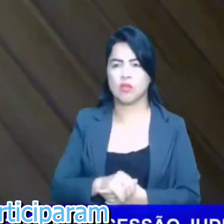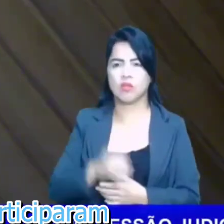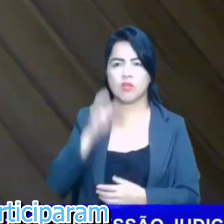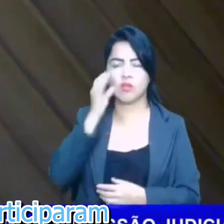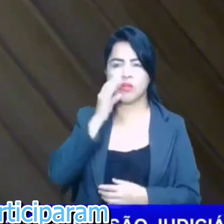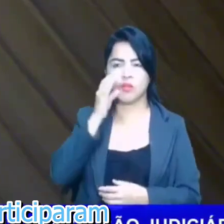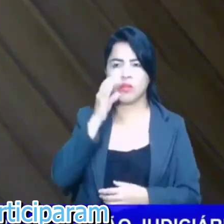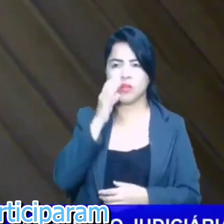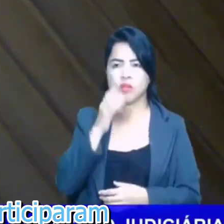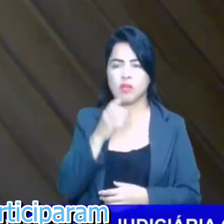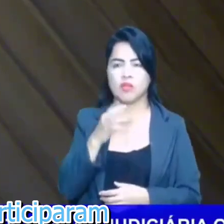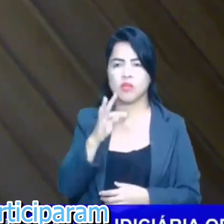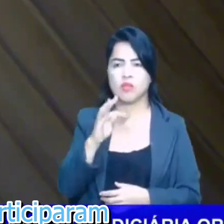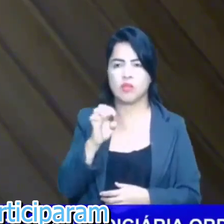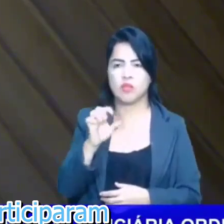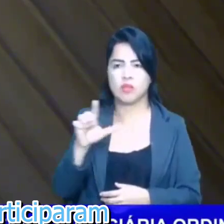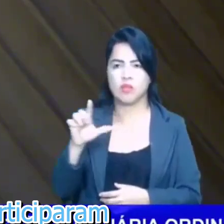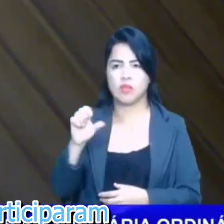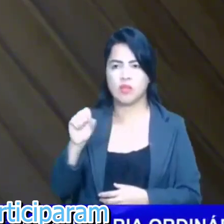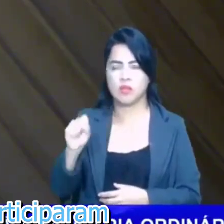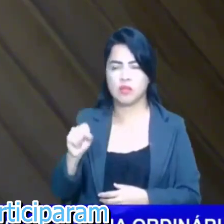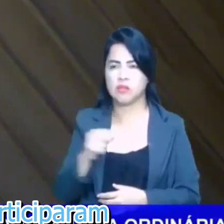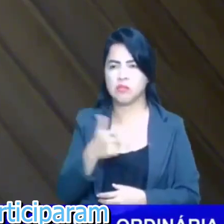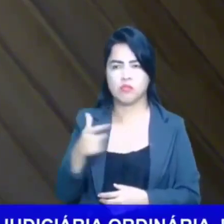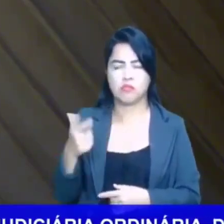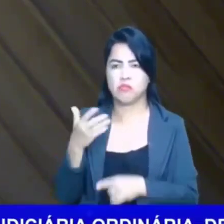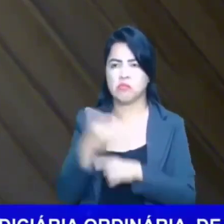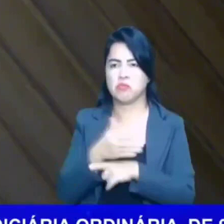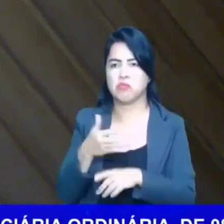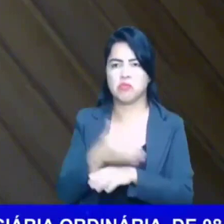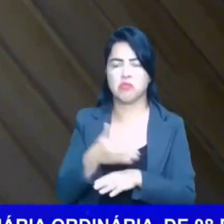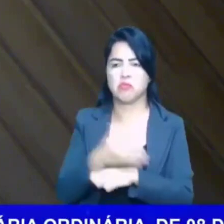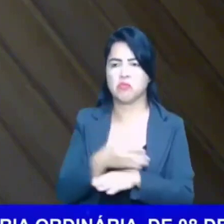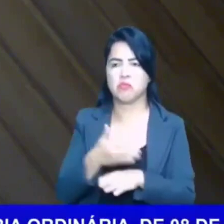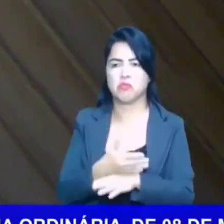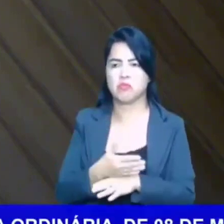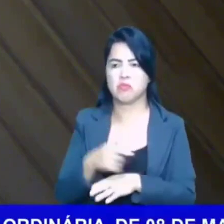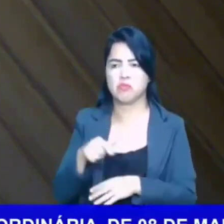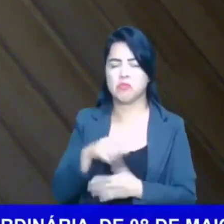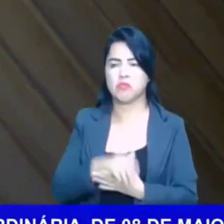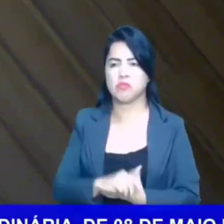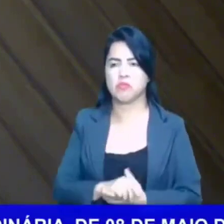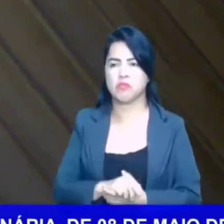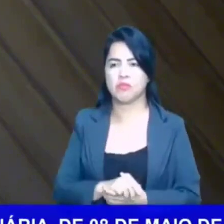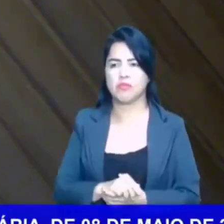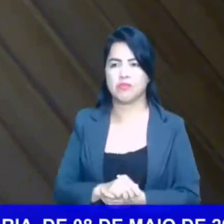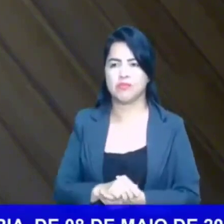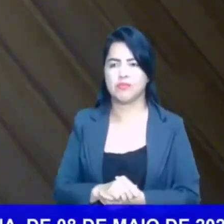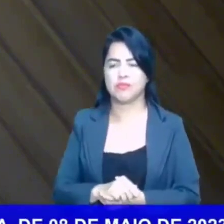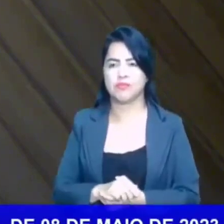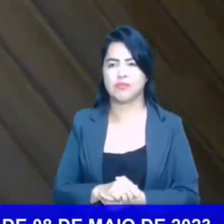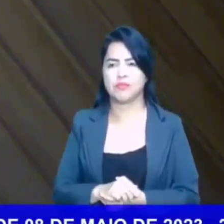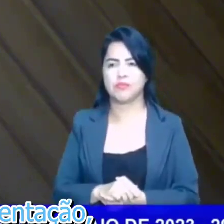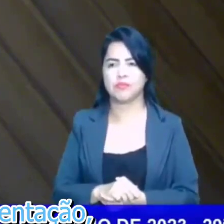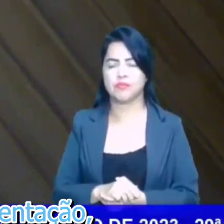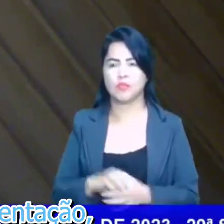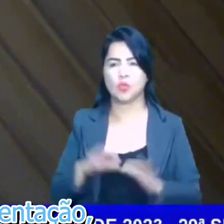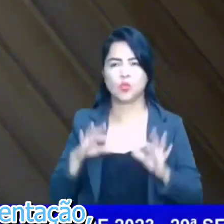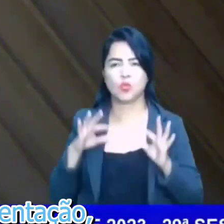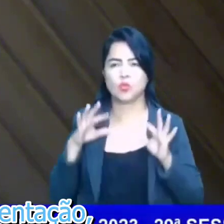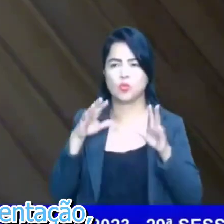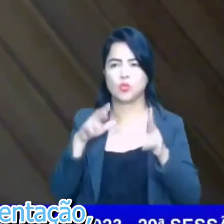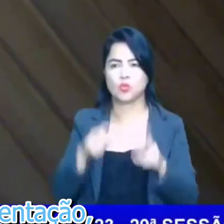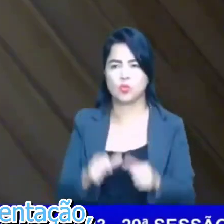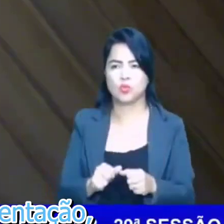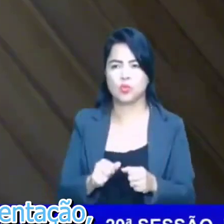Clécio e Teles não participaram de suas defesas, não participaram dessa lide. Em suma, toda